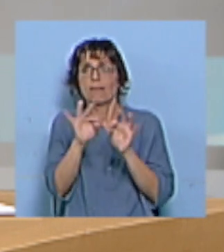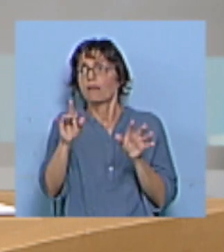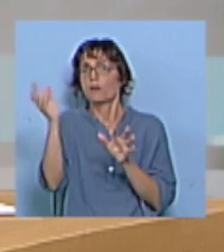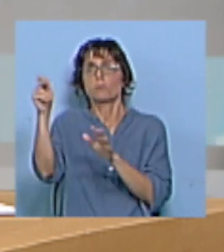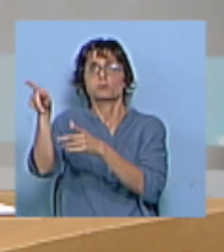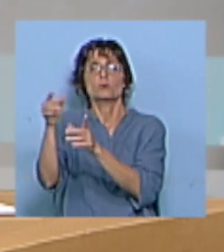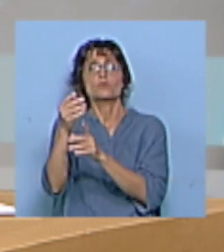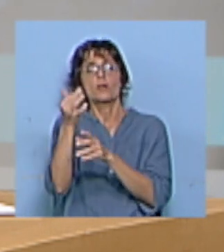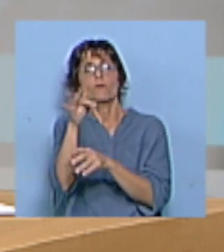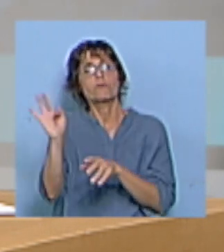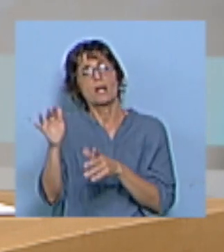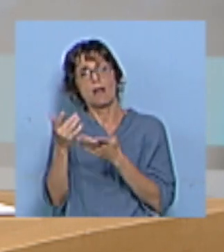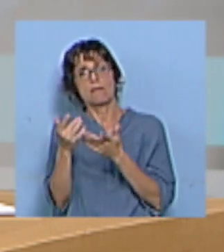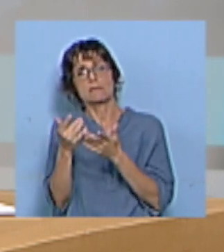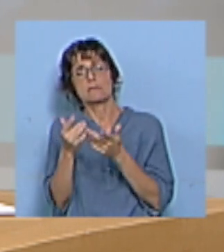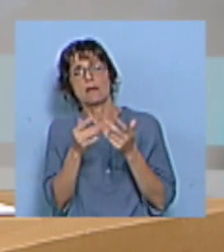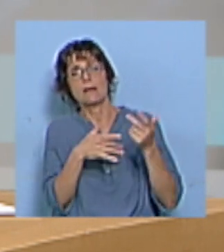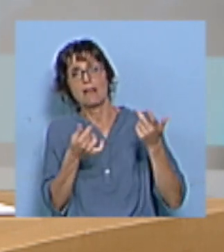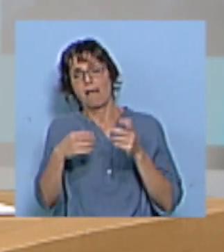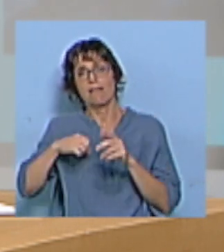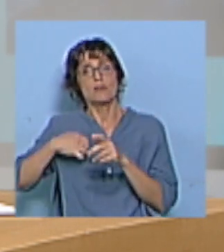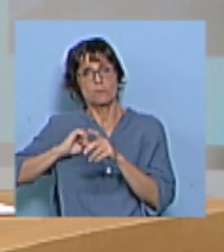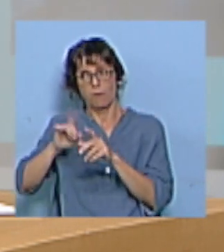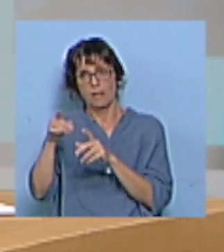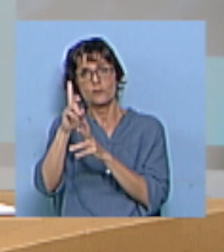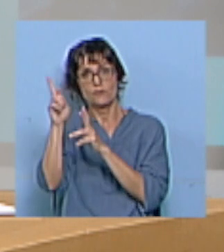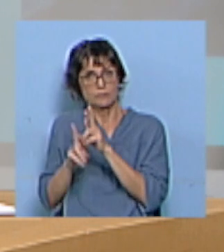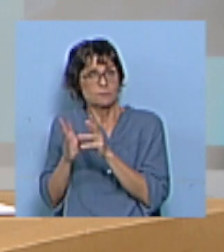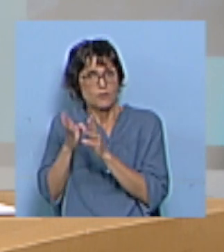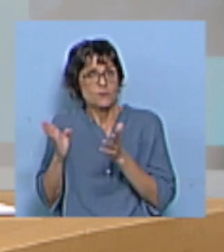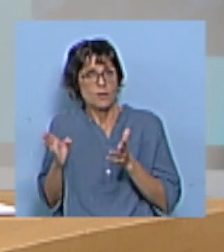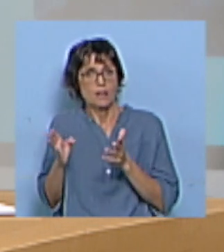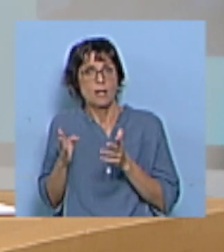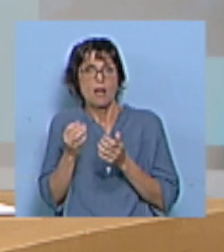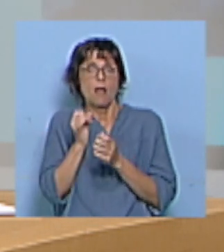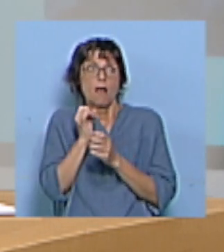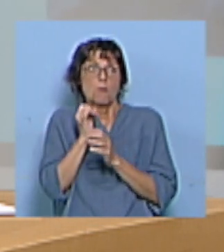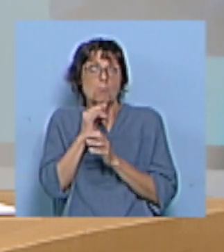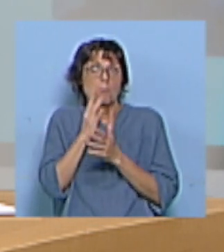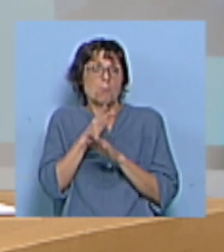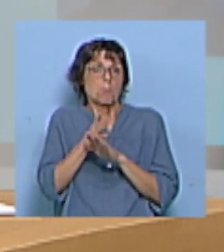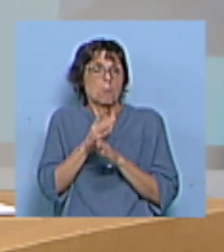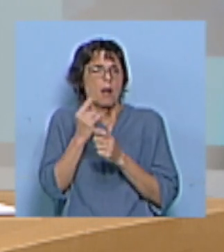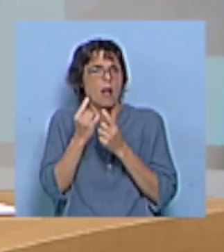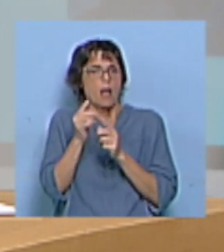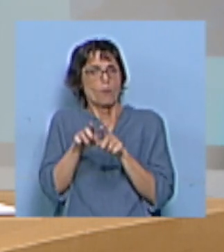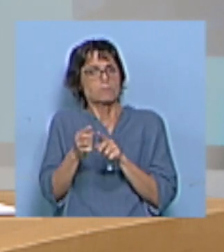países como a Irlanda, países como a Espanha. Portanto, se calhar é possível depois uma outra política